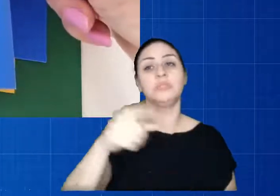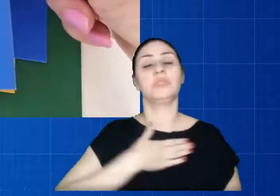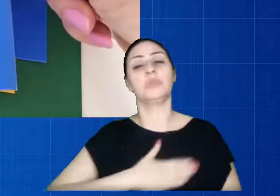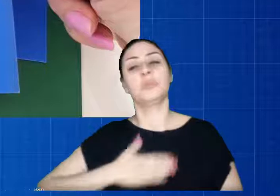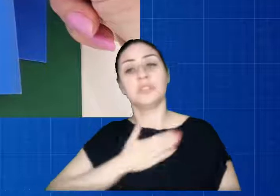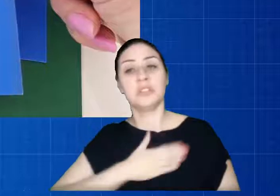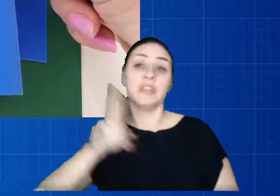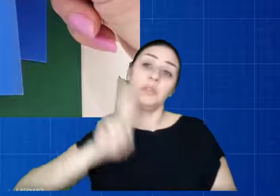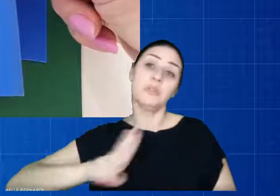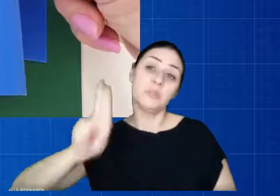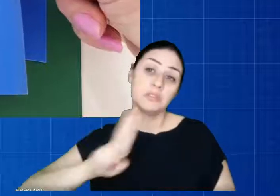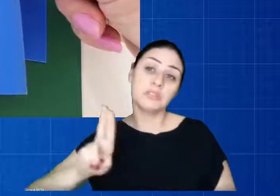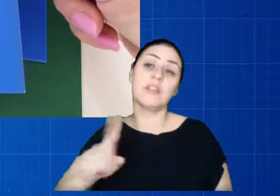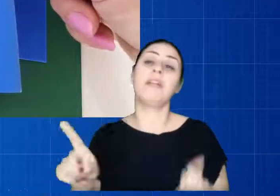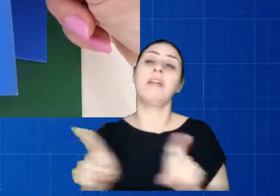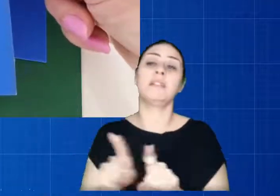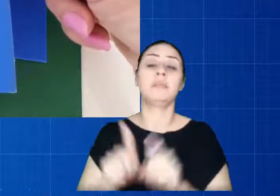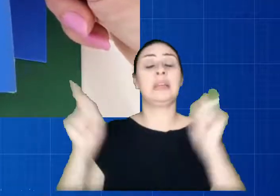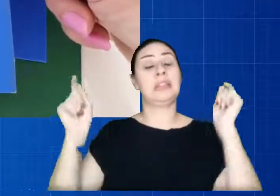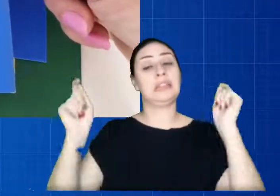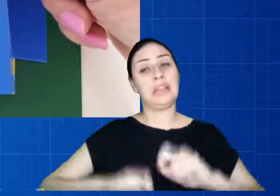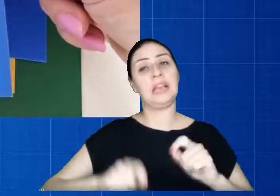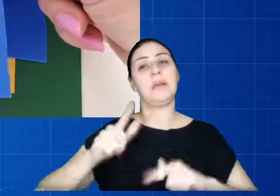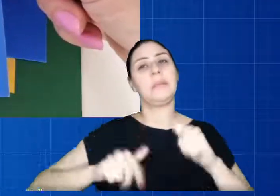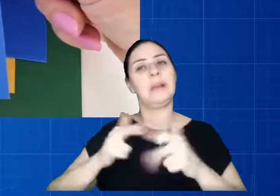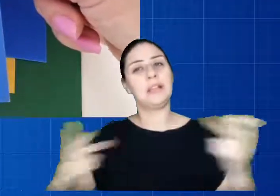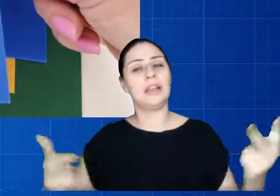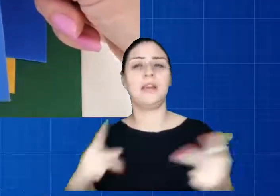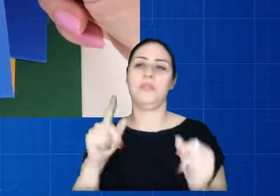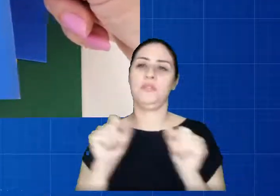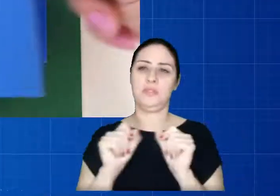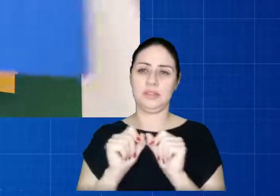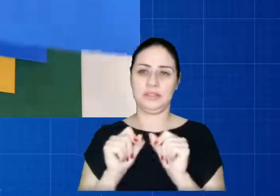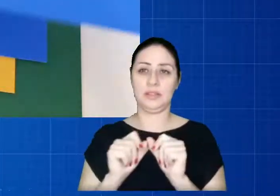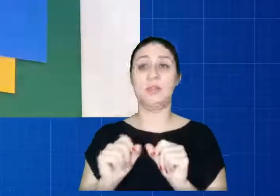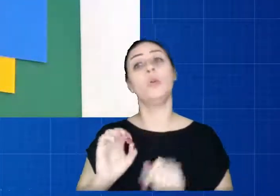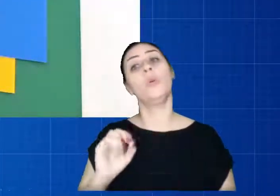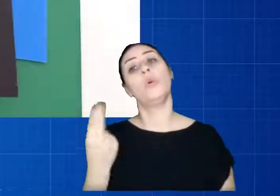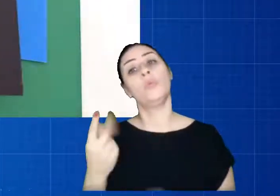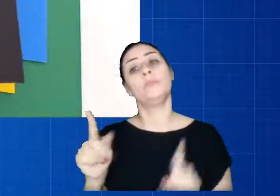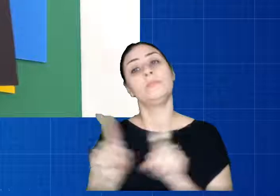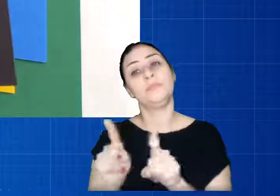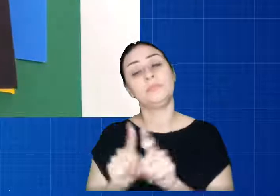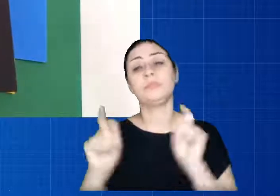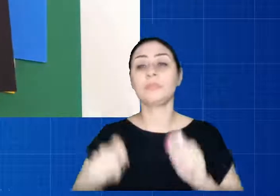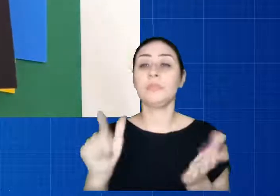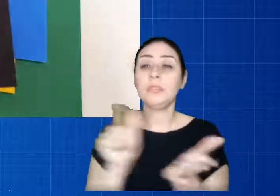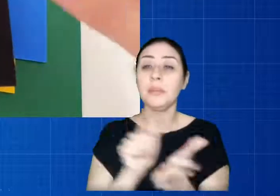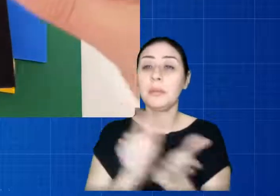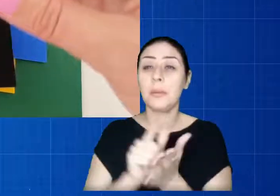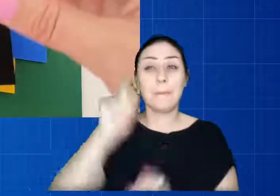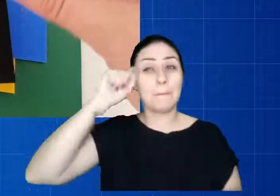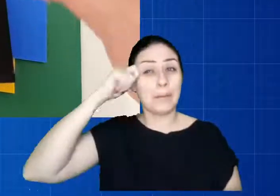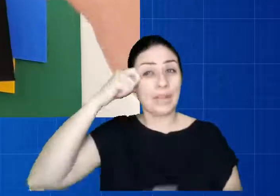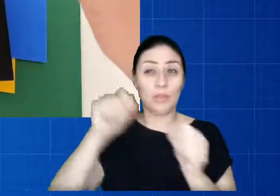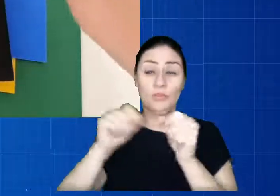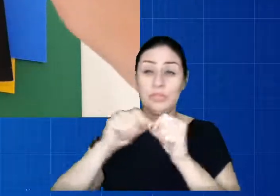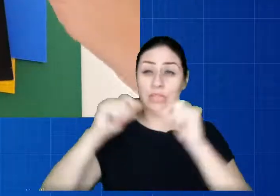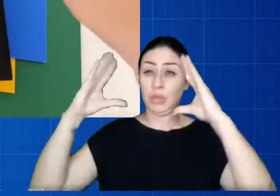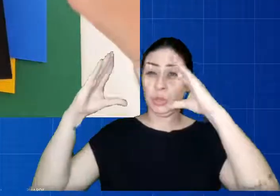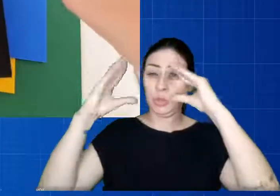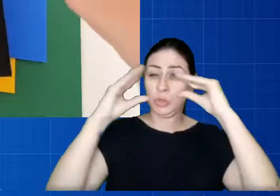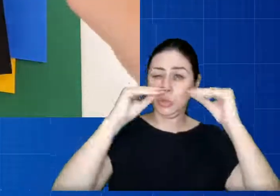de usar nos seus trabalhos também pode contribuir muito para a sua produção. Ou ainda você pode usar o papel preto para fazer uma noite